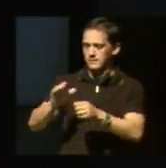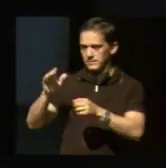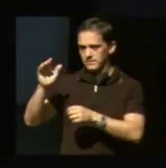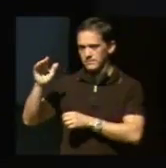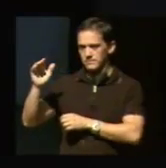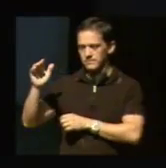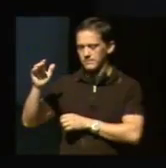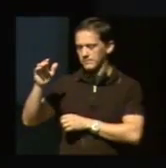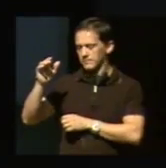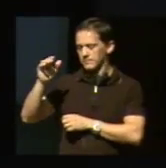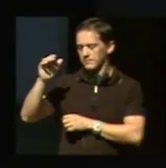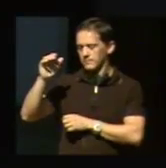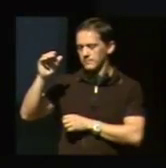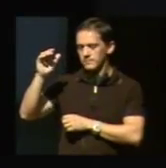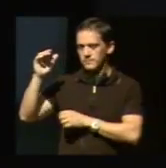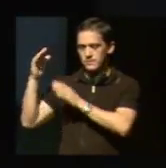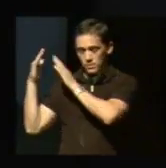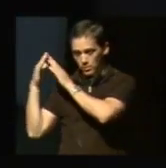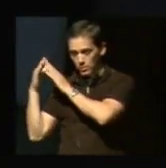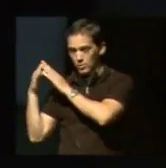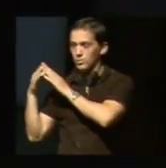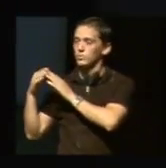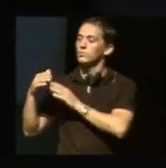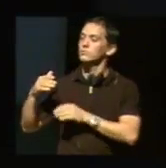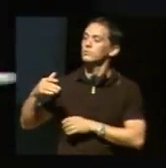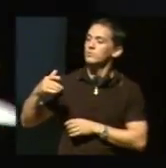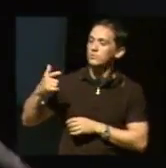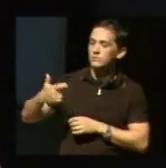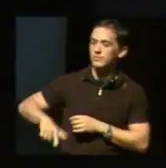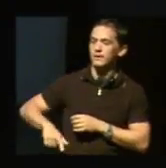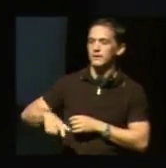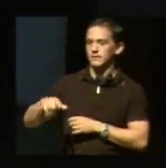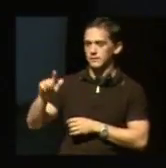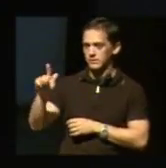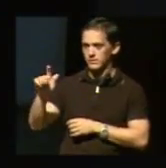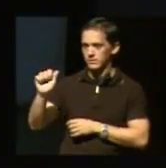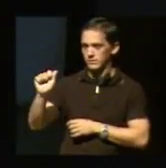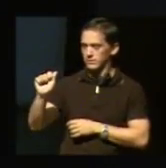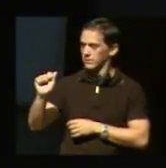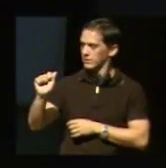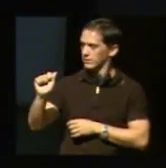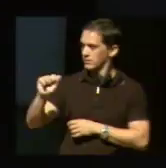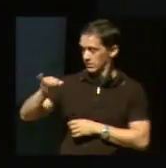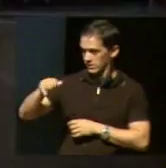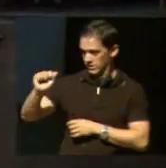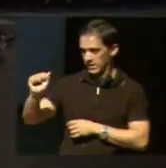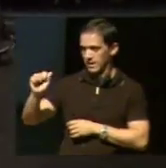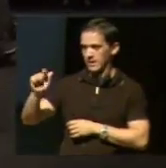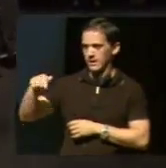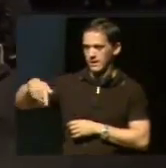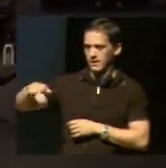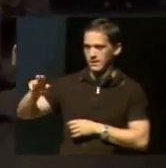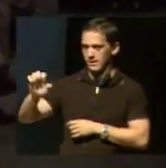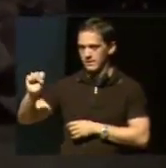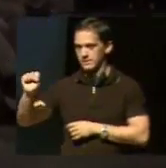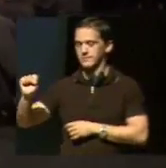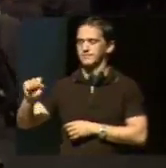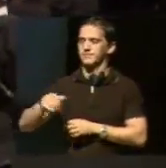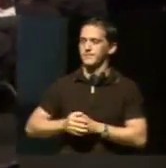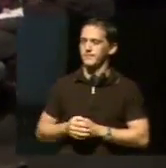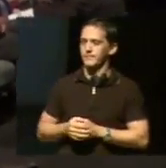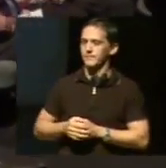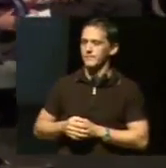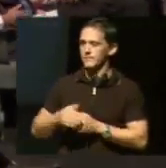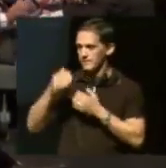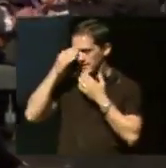do Sesc de Bento Gonçalves, Jaques Facchinelli. Nós informamos a todos que esse seminário está